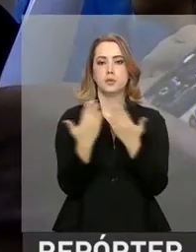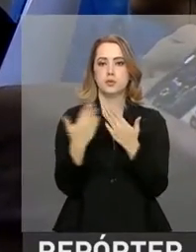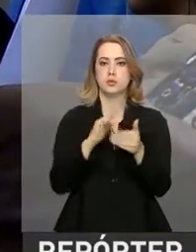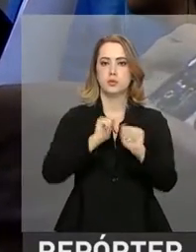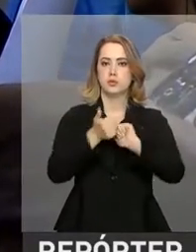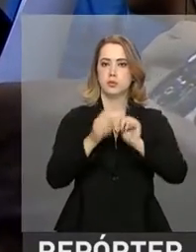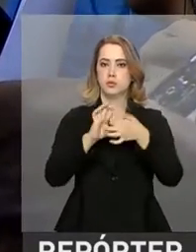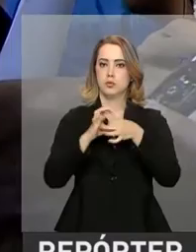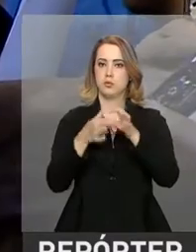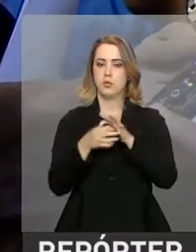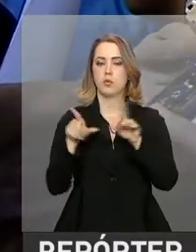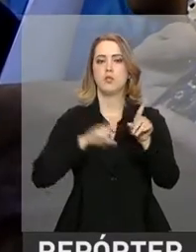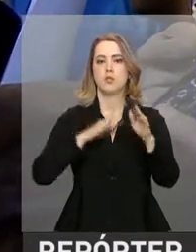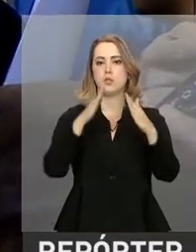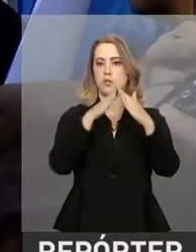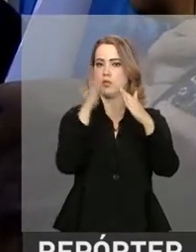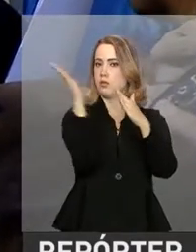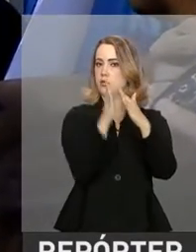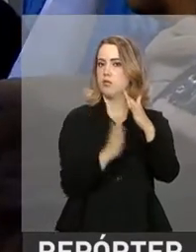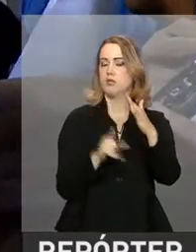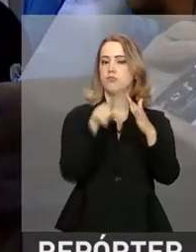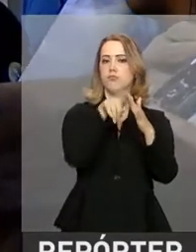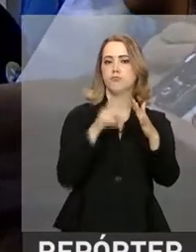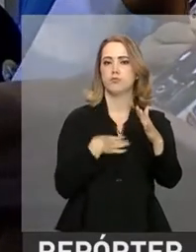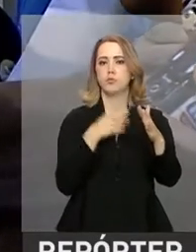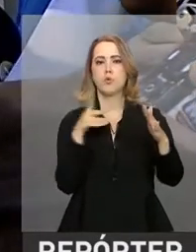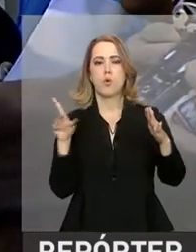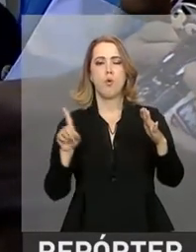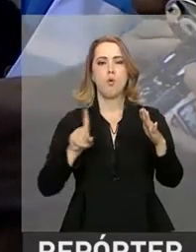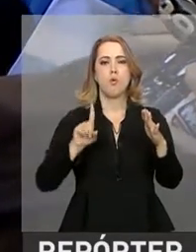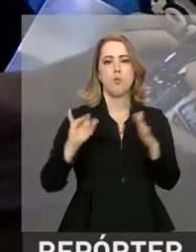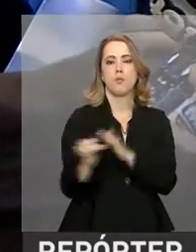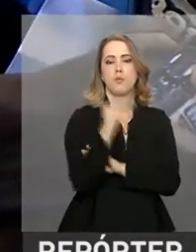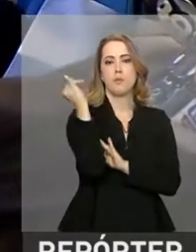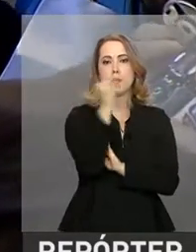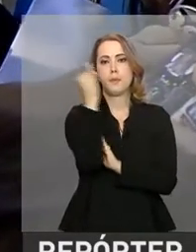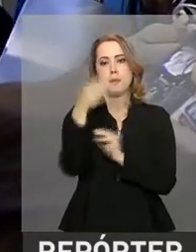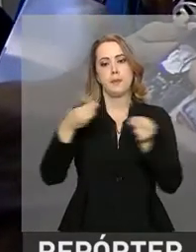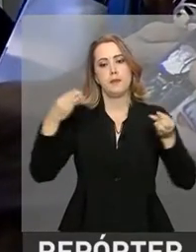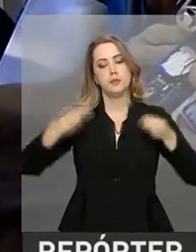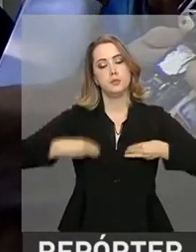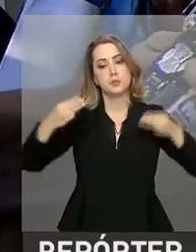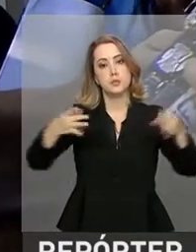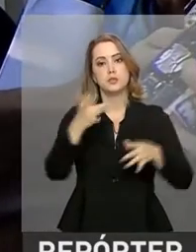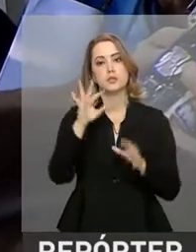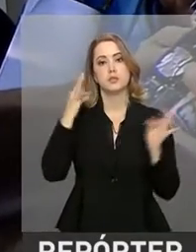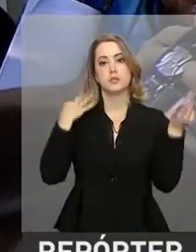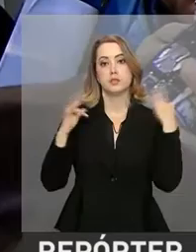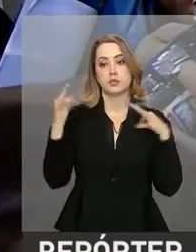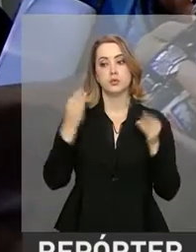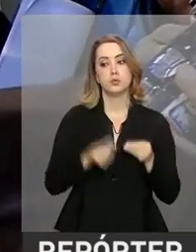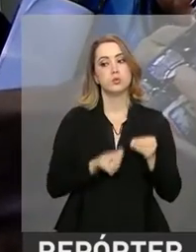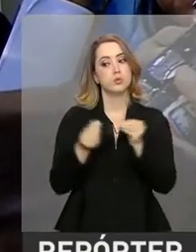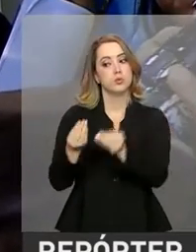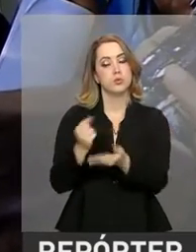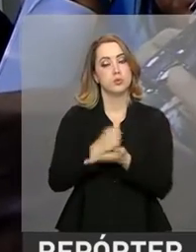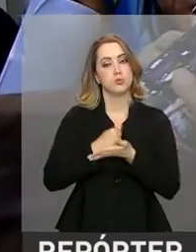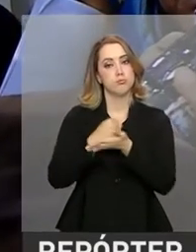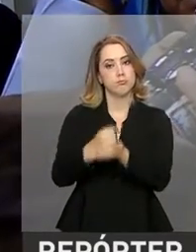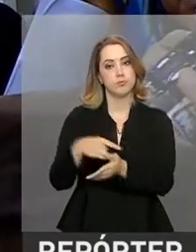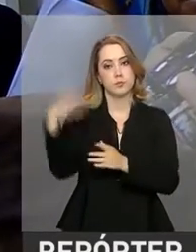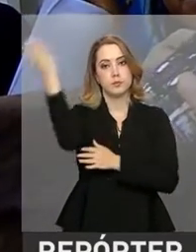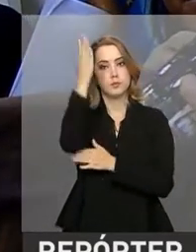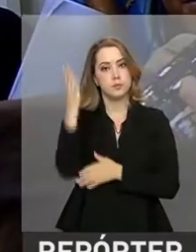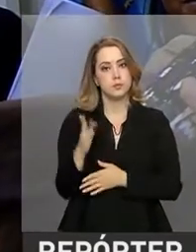participação na cama da casa Brasil que foi um dos grandes instrumentos que Ministério do Turismo Colocou à disposição dos brasileiros uma